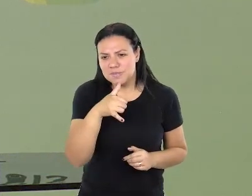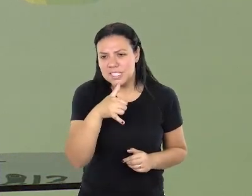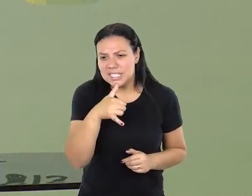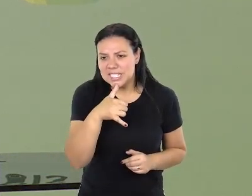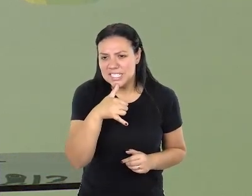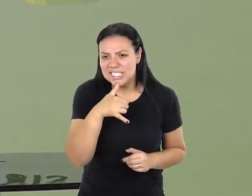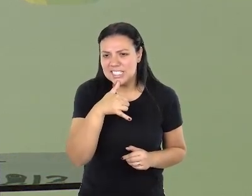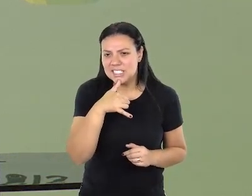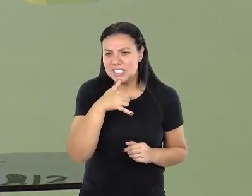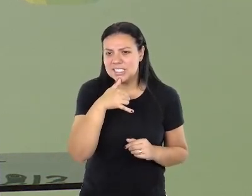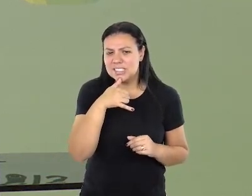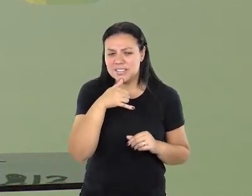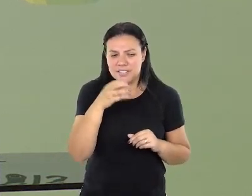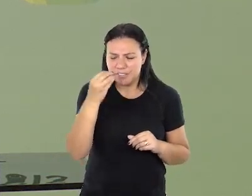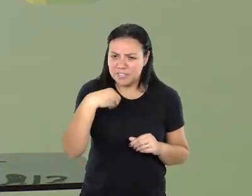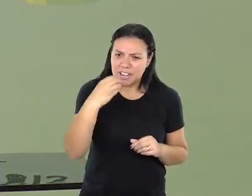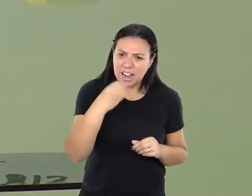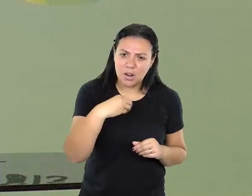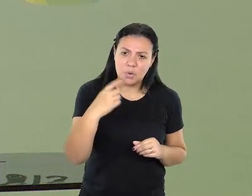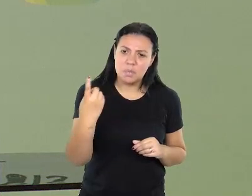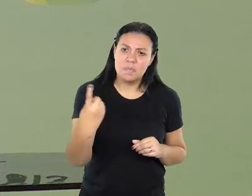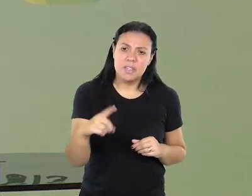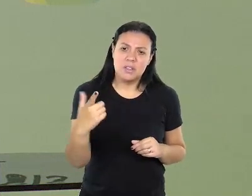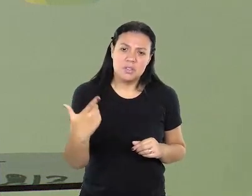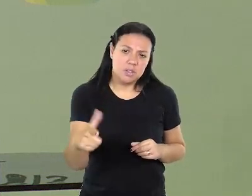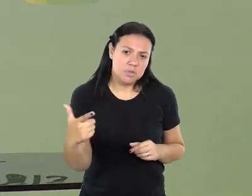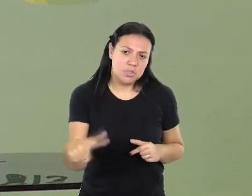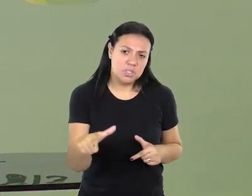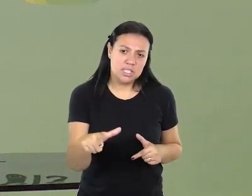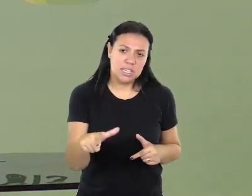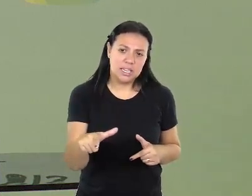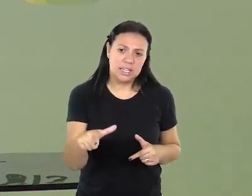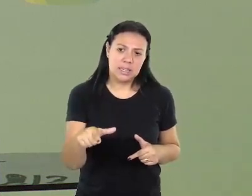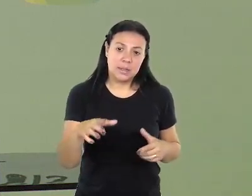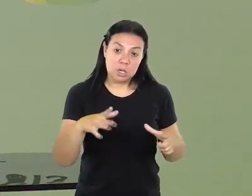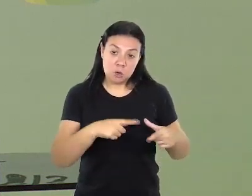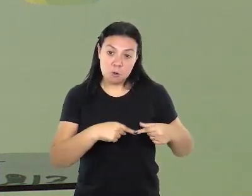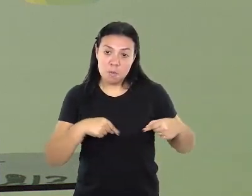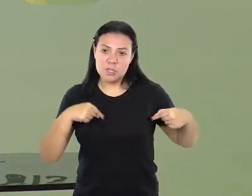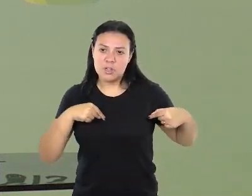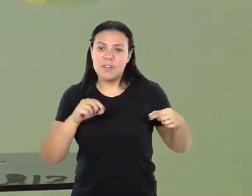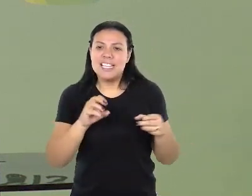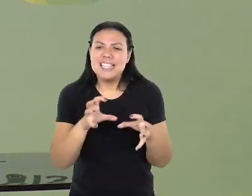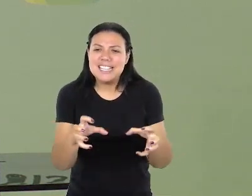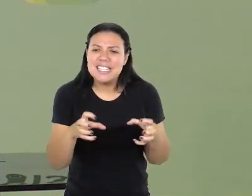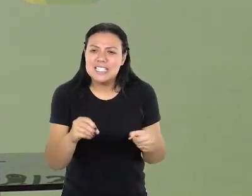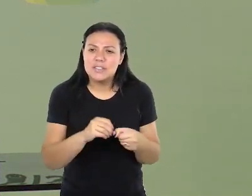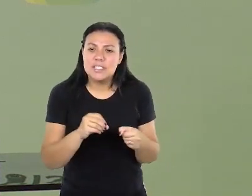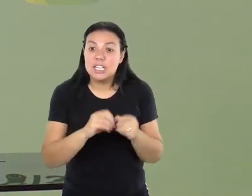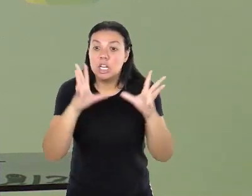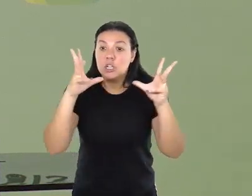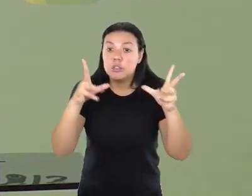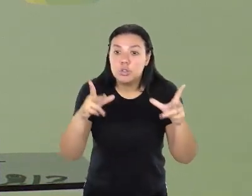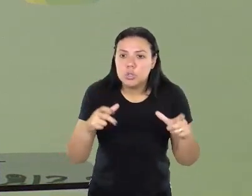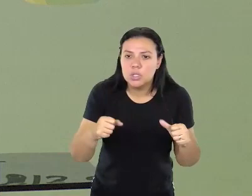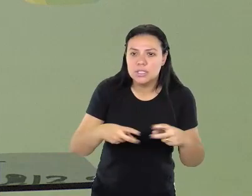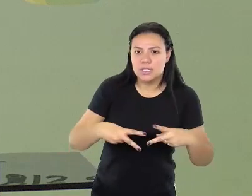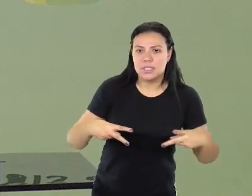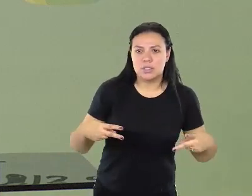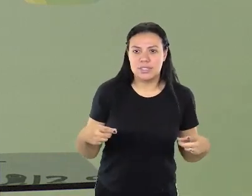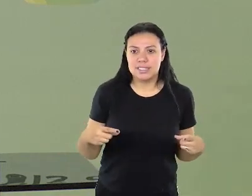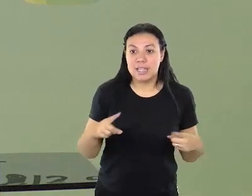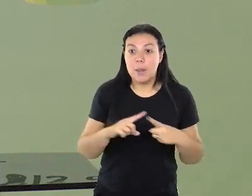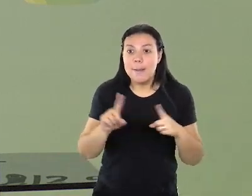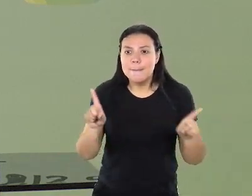Jonas, na sua falta de compaixão, tentou fazer tudo. Mas o que eu acho interessante é